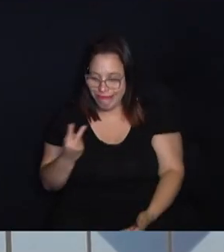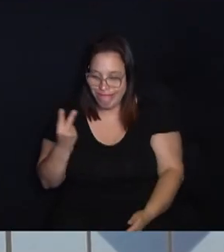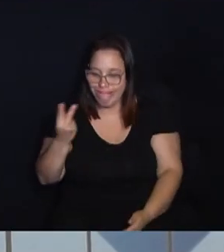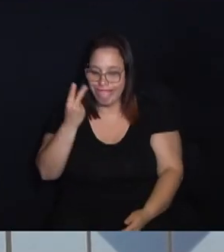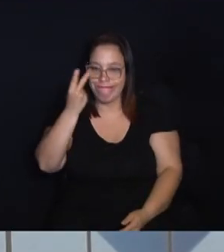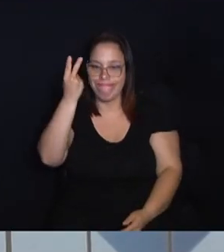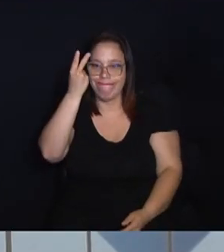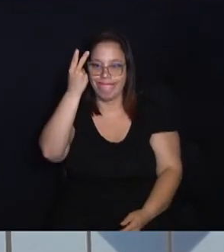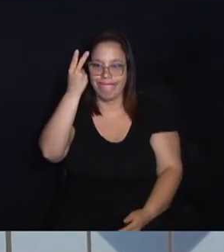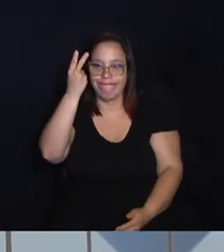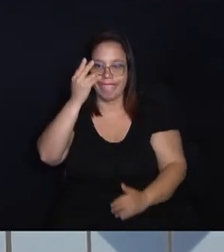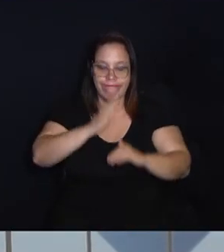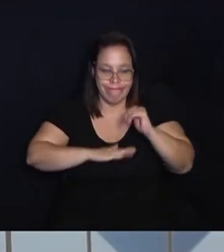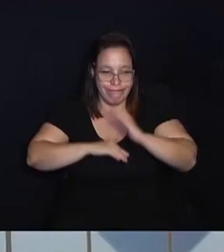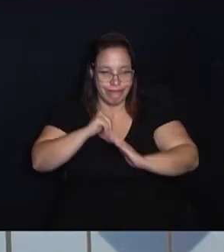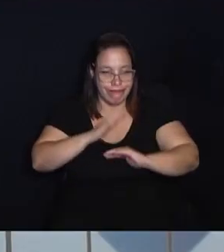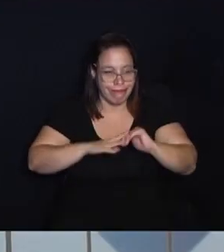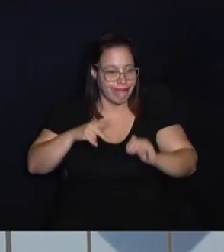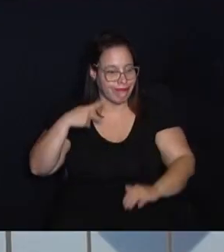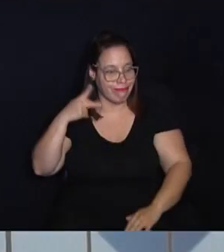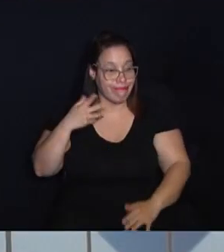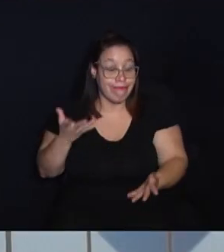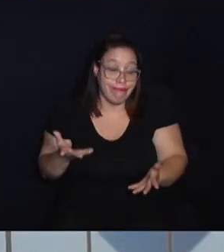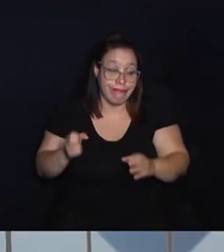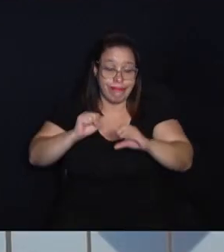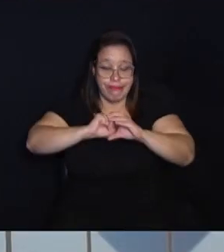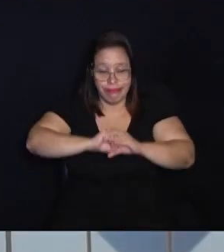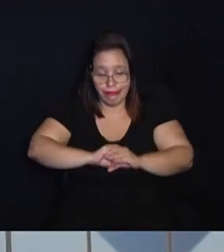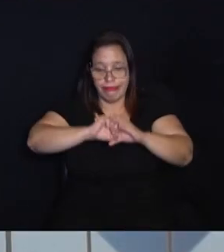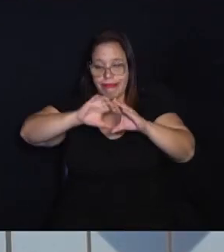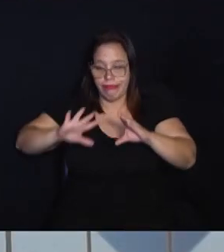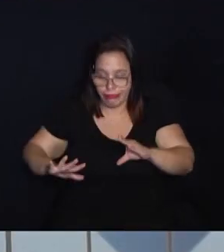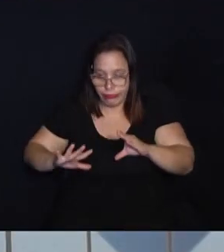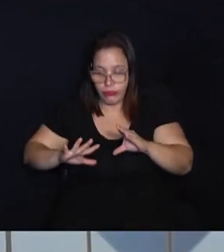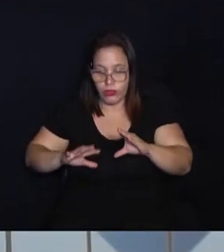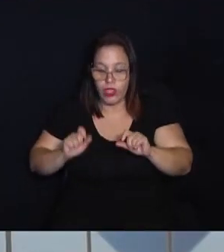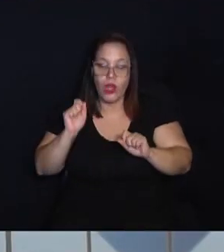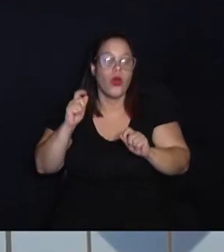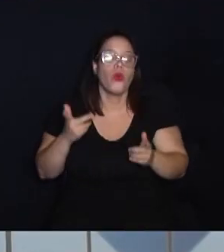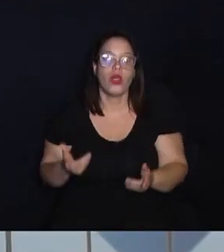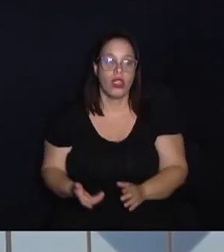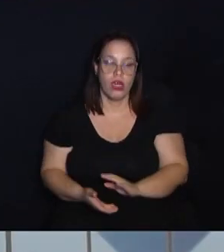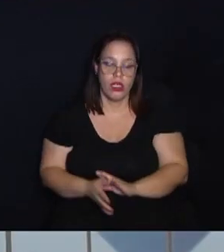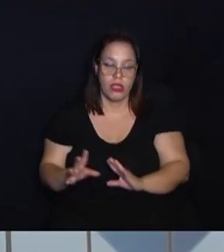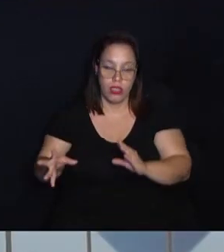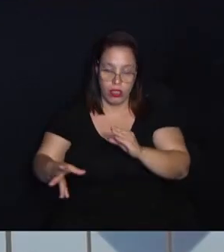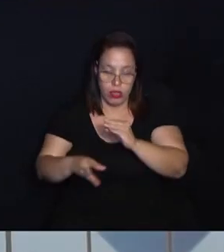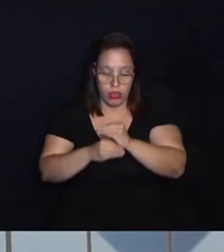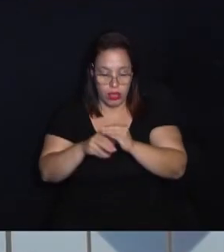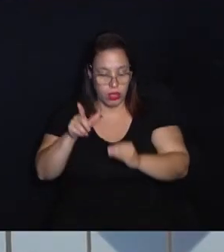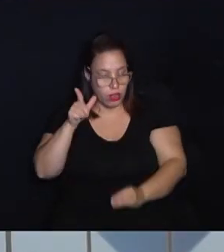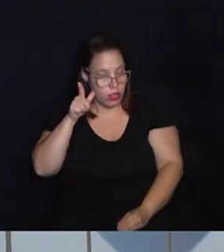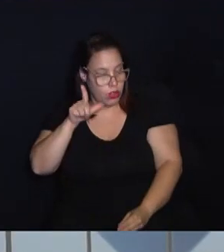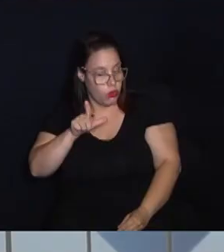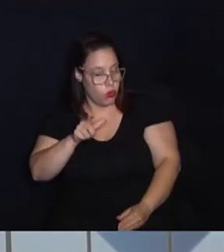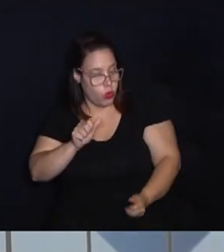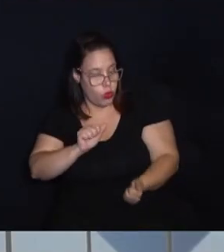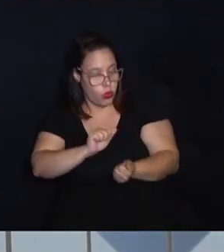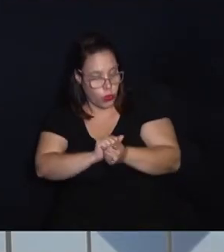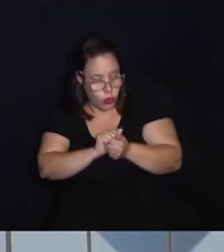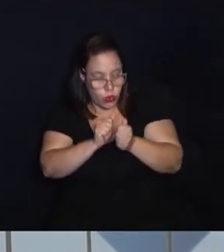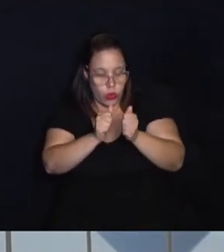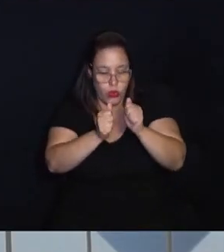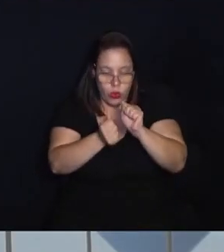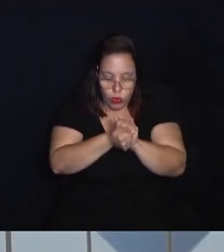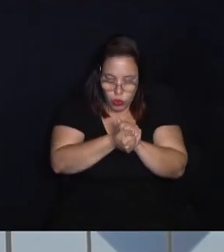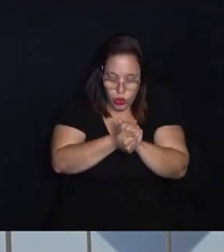a atuação do vereador. E uma característica da emenda impositiva é que a gente consegue dar um ajuste fino no